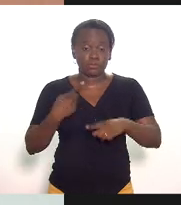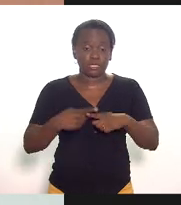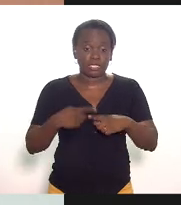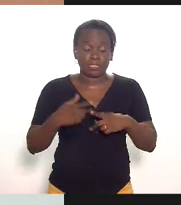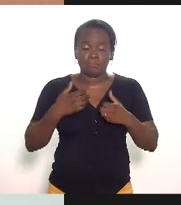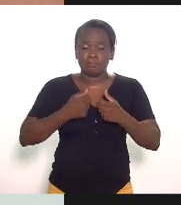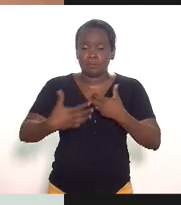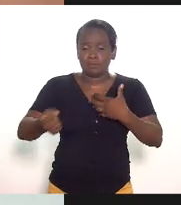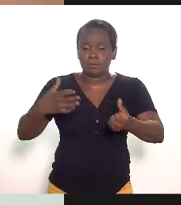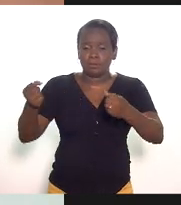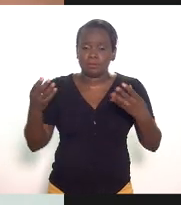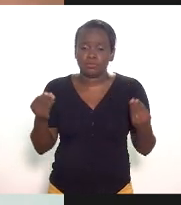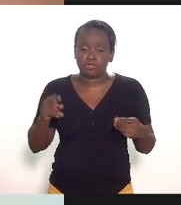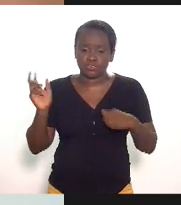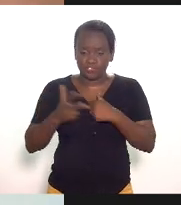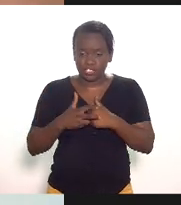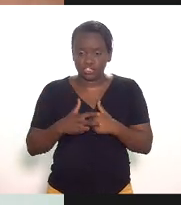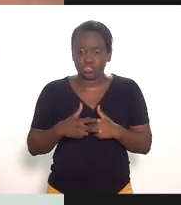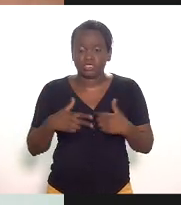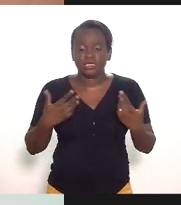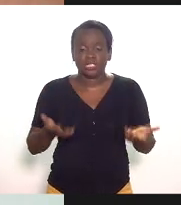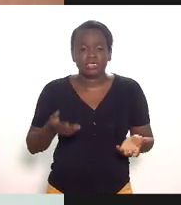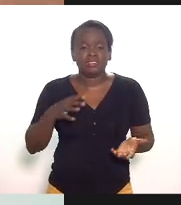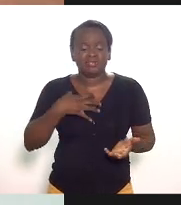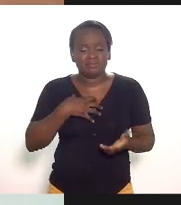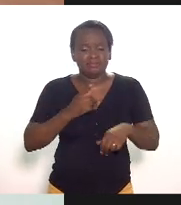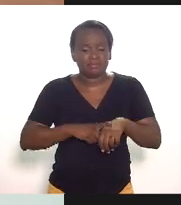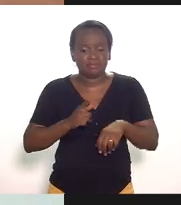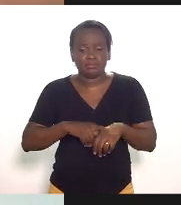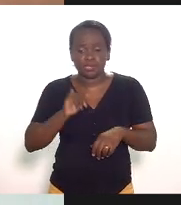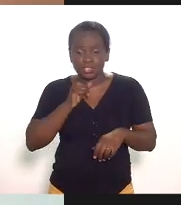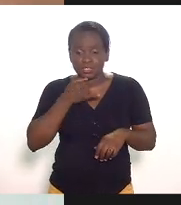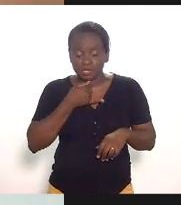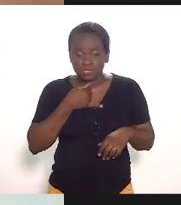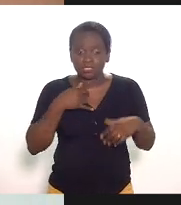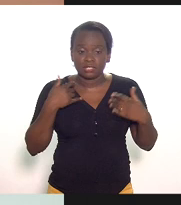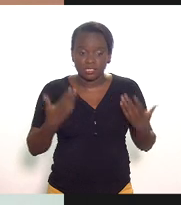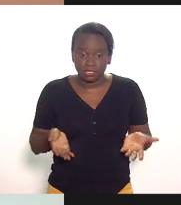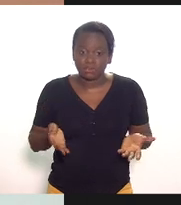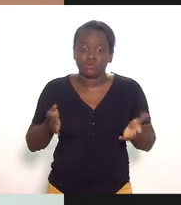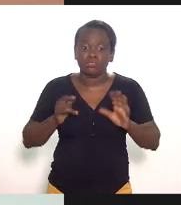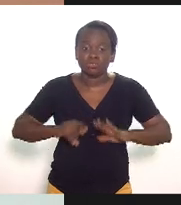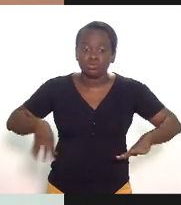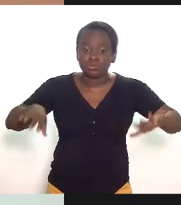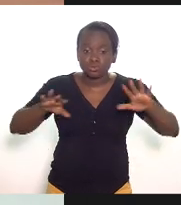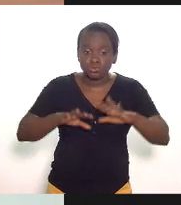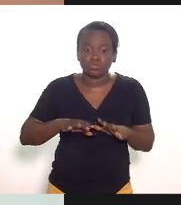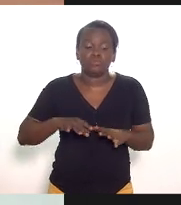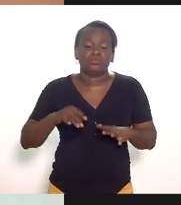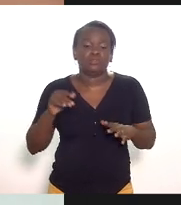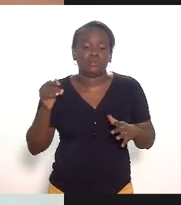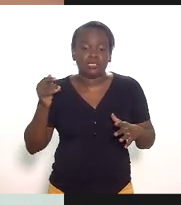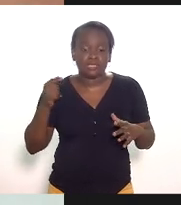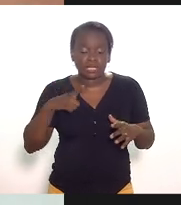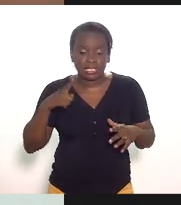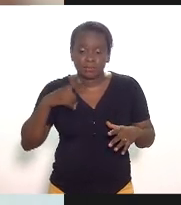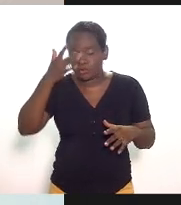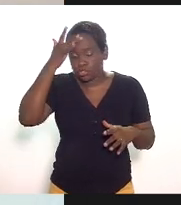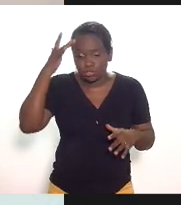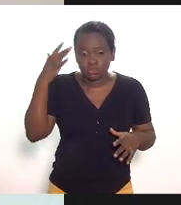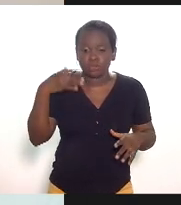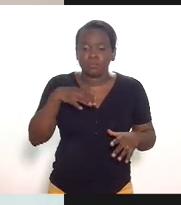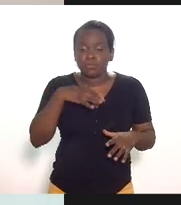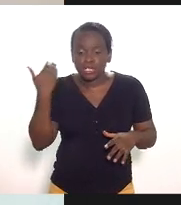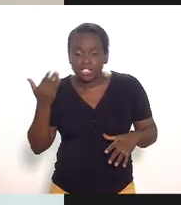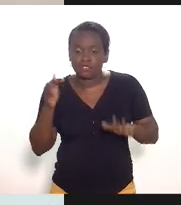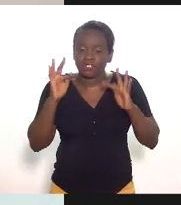alta contaminação desse vírus. Isso aqui é um momento muito triste, estou me solidarizando com todos aqueles que perderam um parente, um amigo,